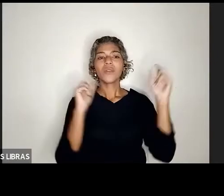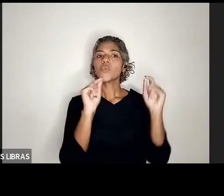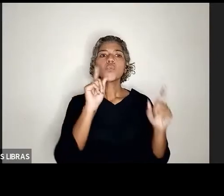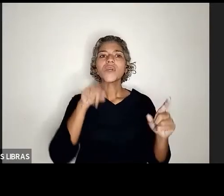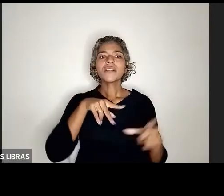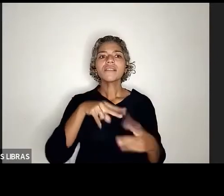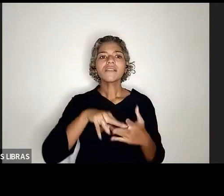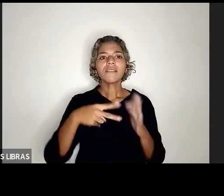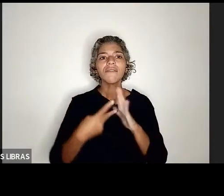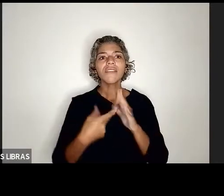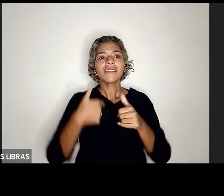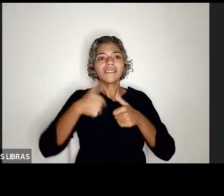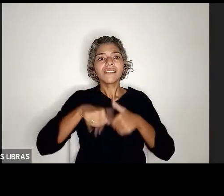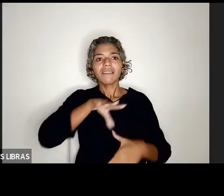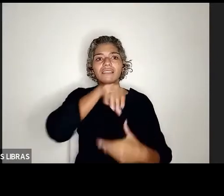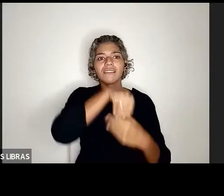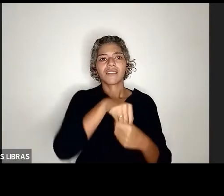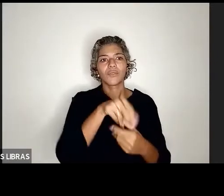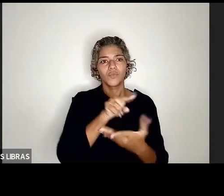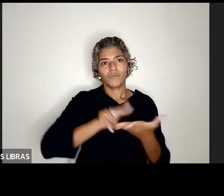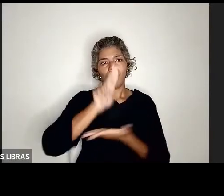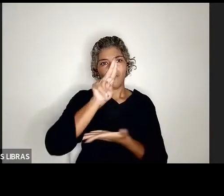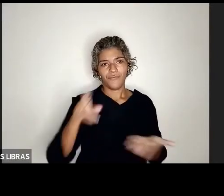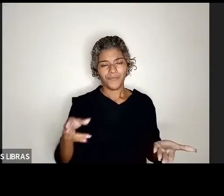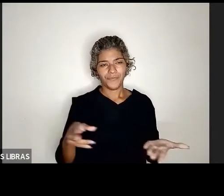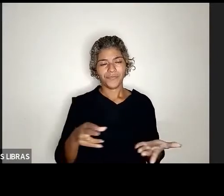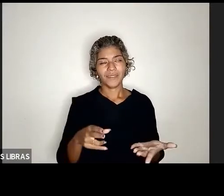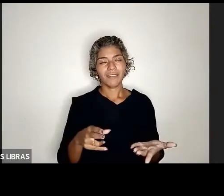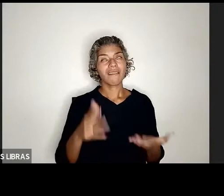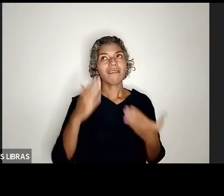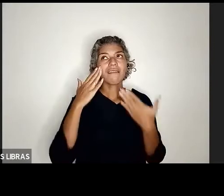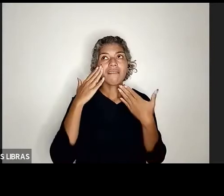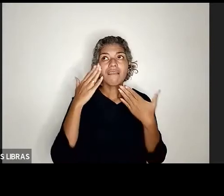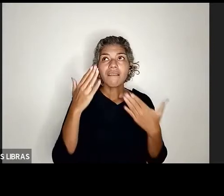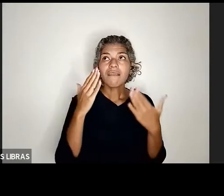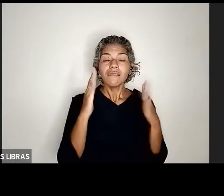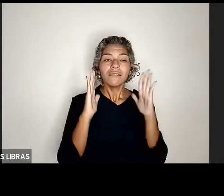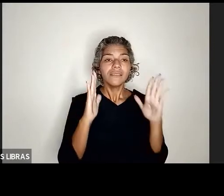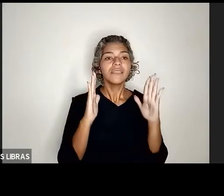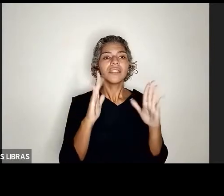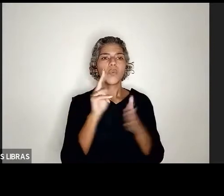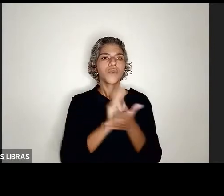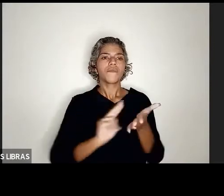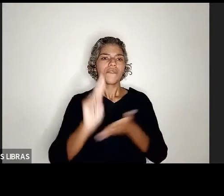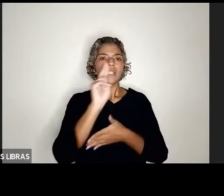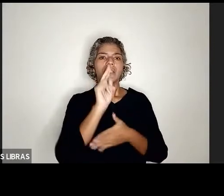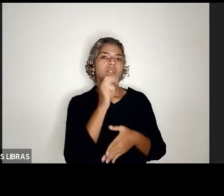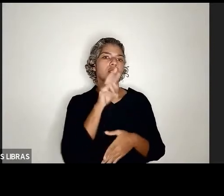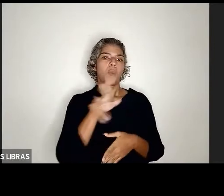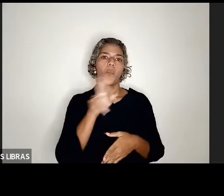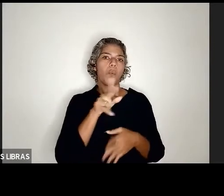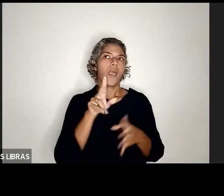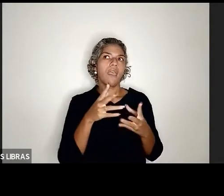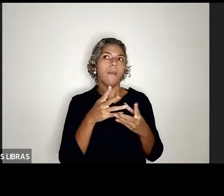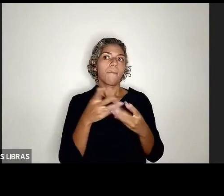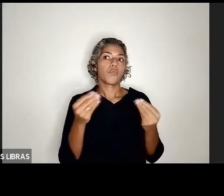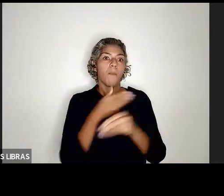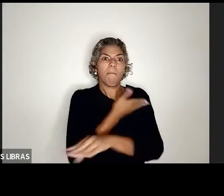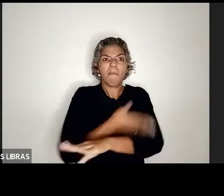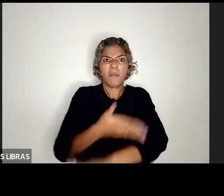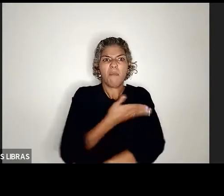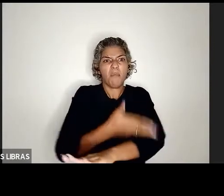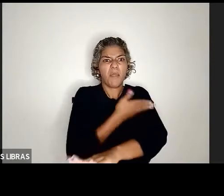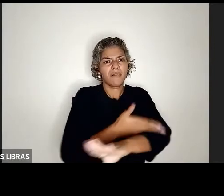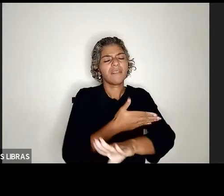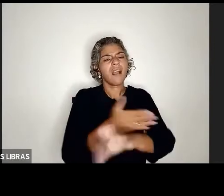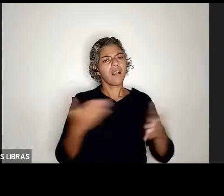universidade. Ainda bem que as nossas universidades não são tão brancas mais como eram, né? Eu vou fazer, sei lá, quase 20 anos de Unicamp, 17,